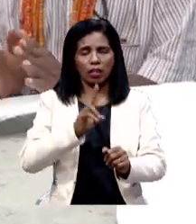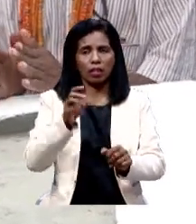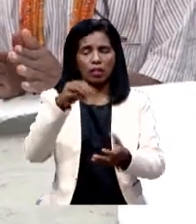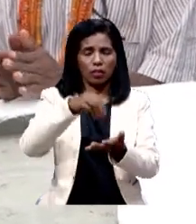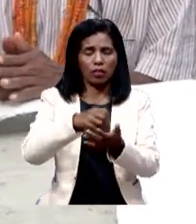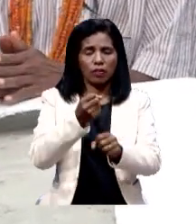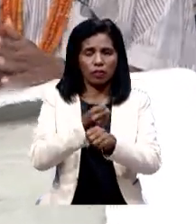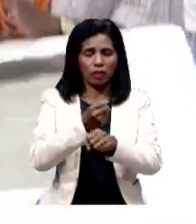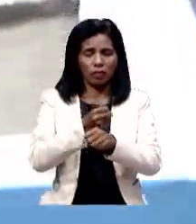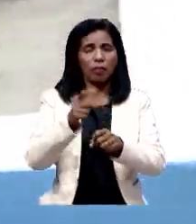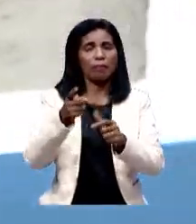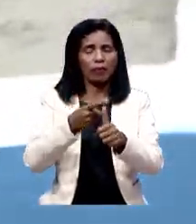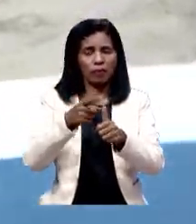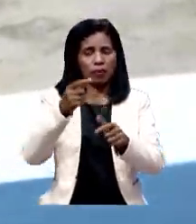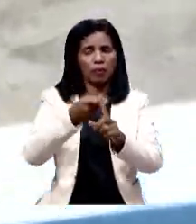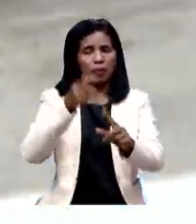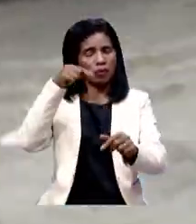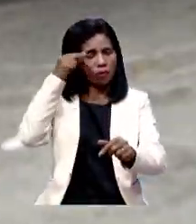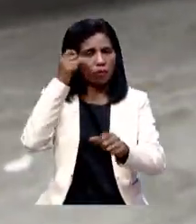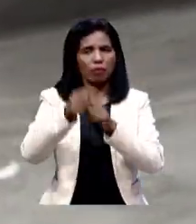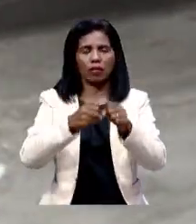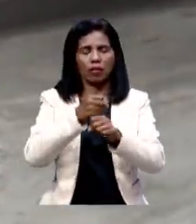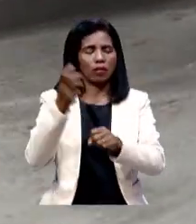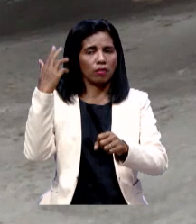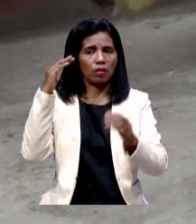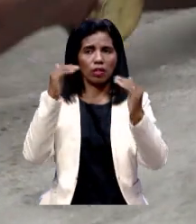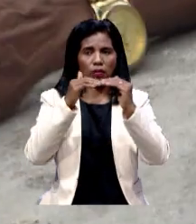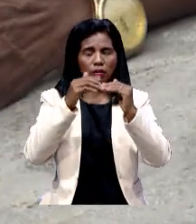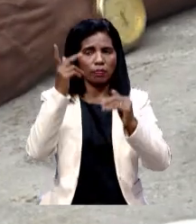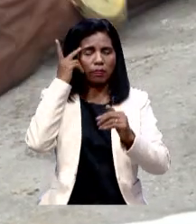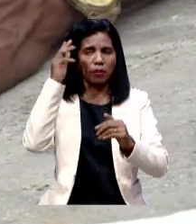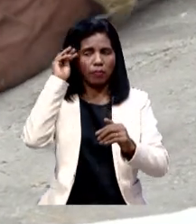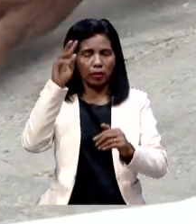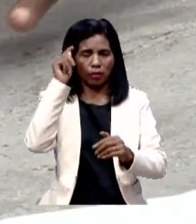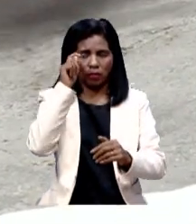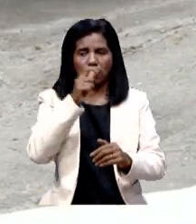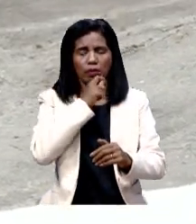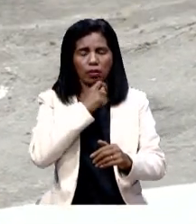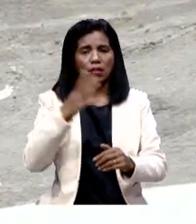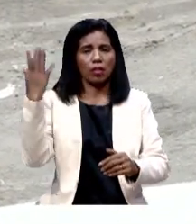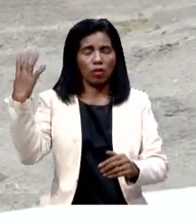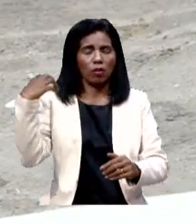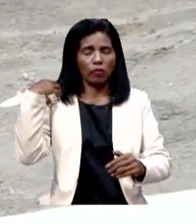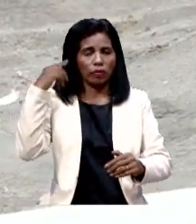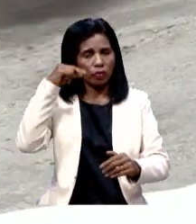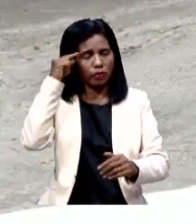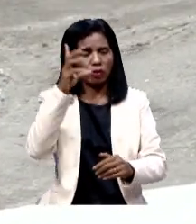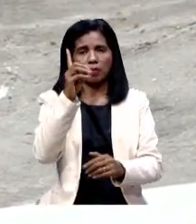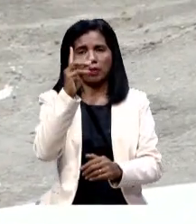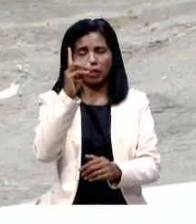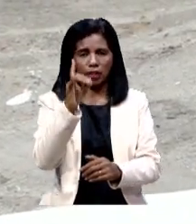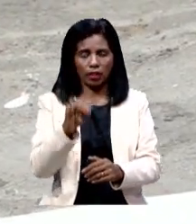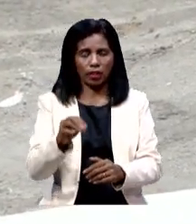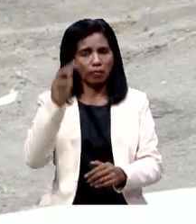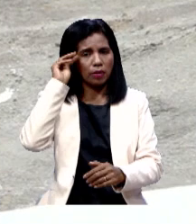Dahulu, o Governo e Hatinangkotok. Foi no encontro com o primeiro-ministro Taur Matanrua, que é o Palácio Governo Lili Tersane, ministro do Ensino Superior, Ciência e